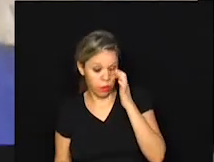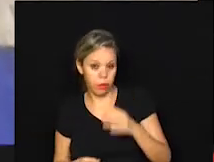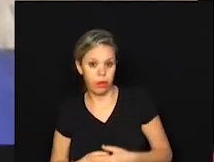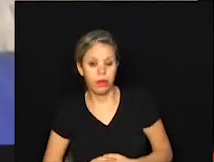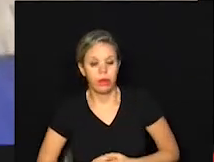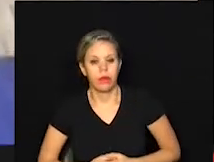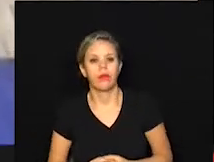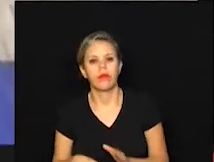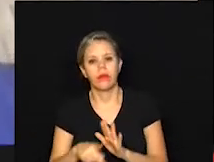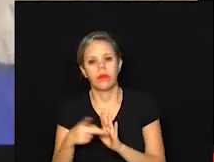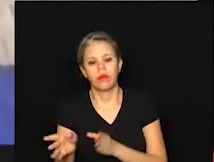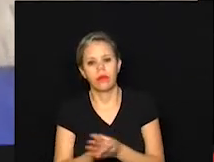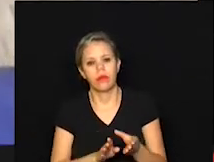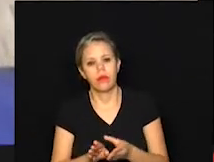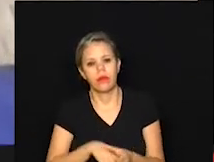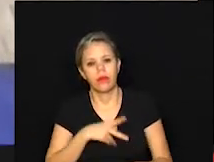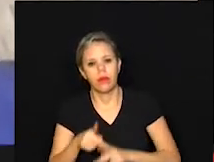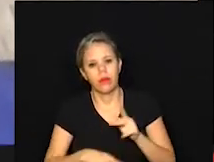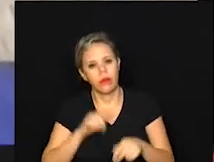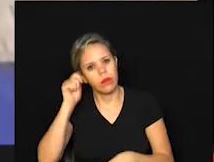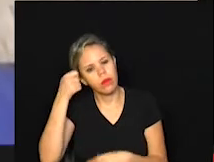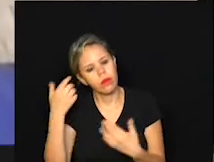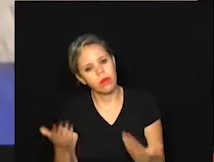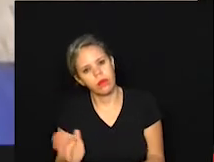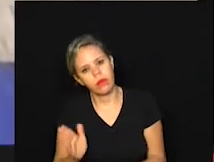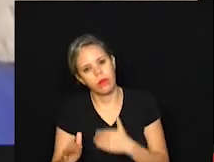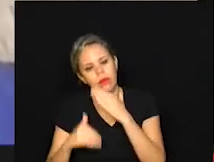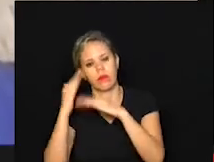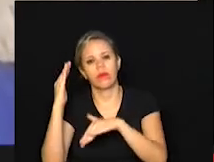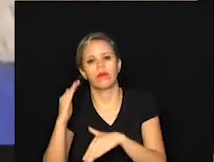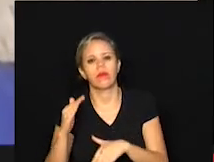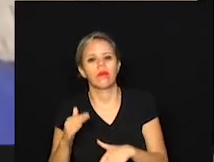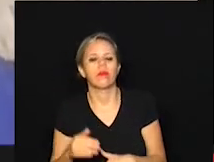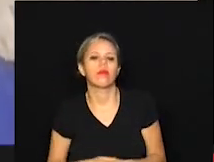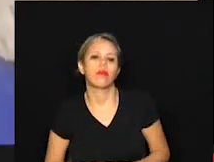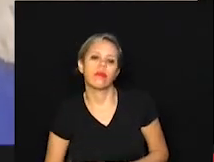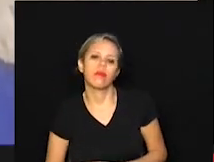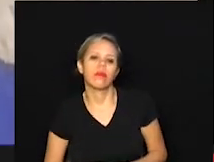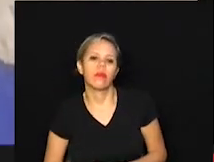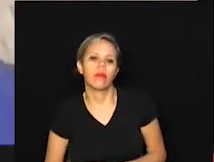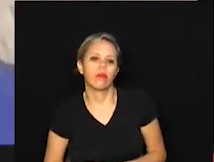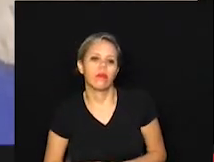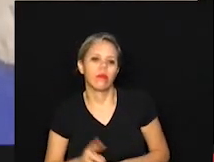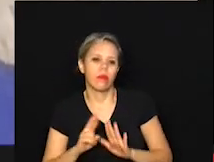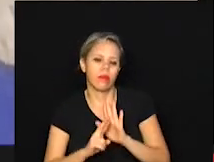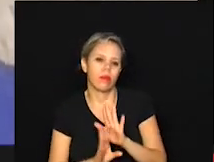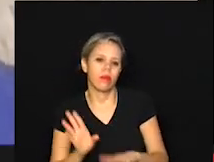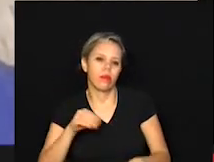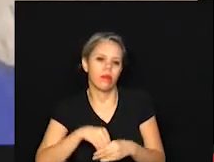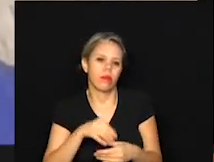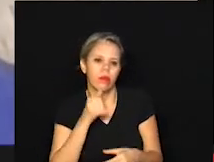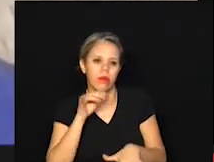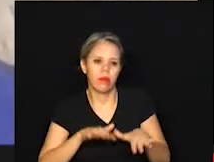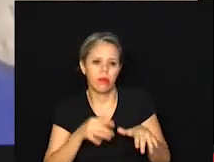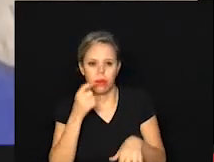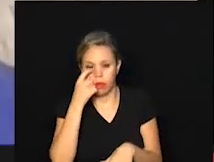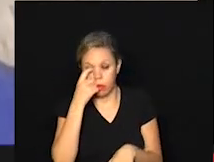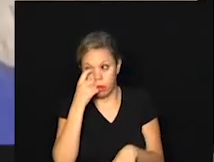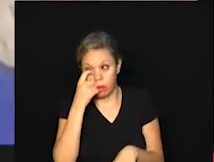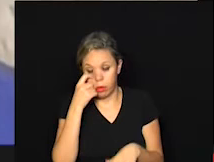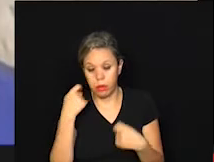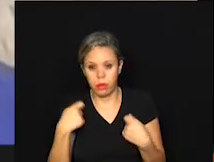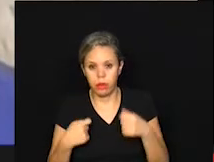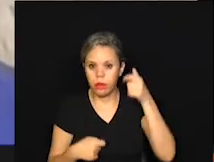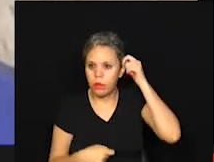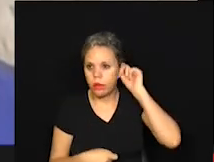o próprio Conselho da Comunidade Negra já desenvolveu uma minuta de regimento interno que talvez necessite